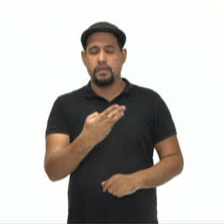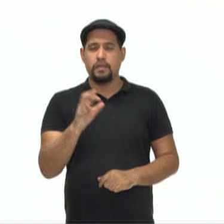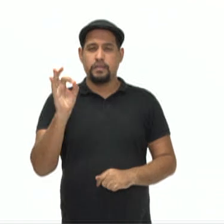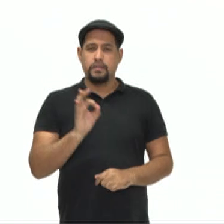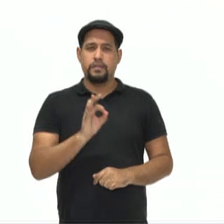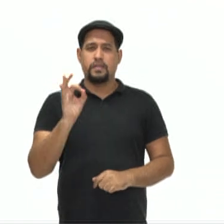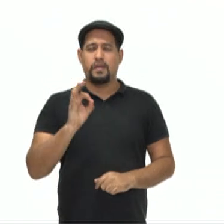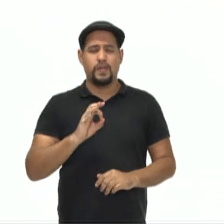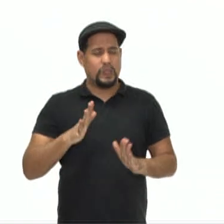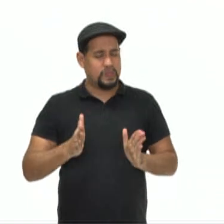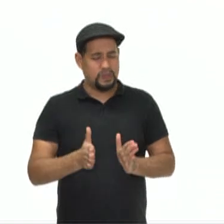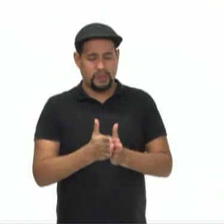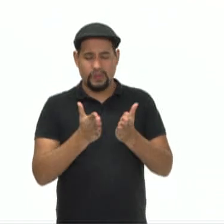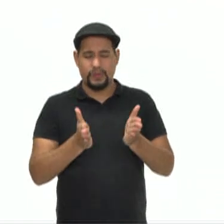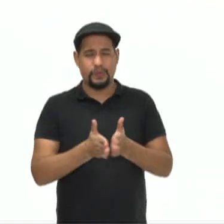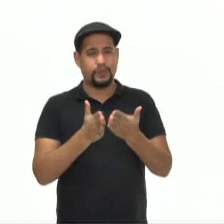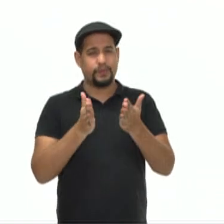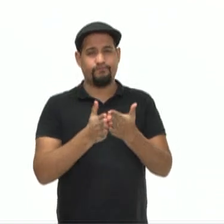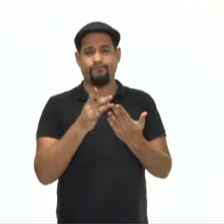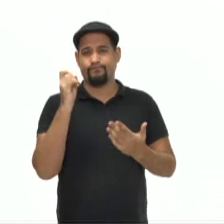24% extrema pobreza,